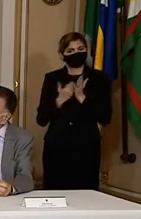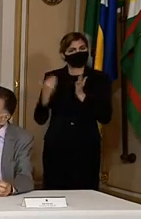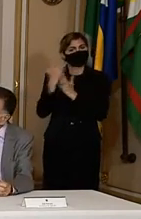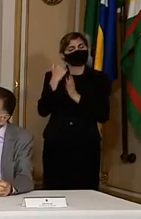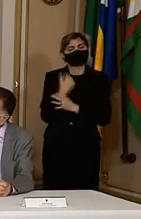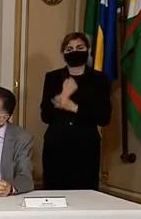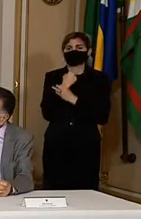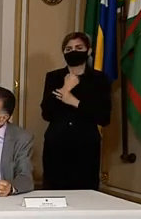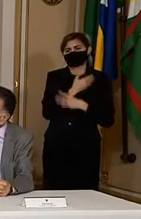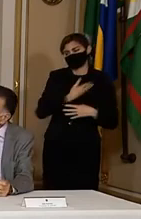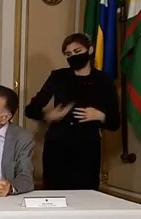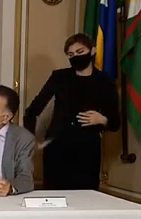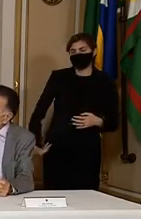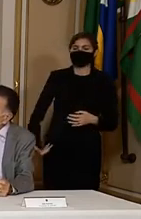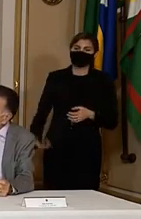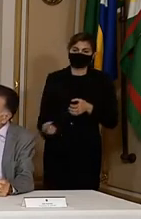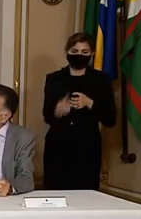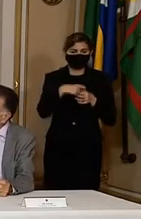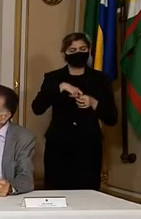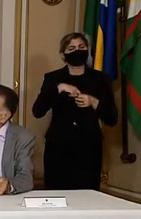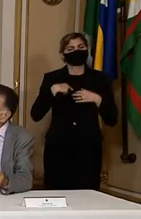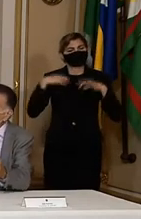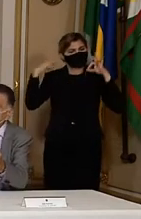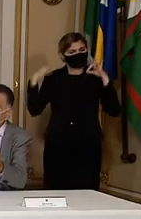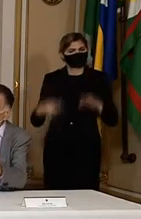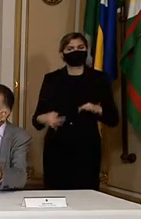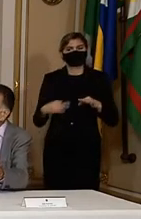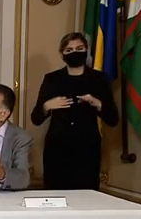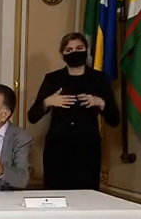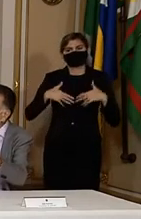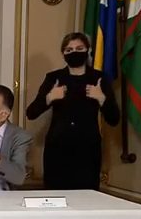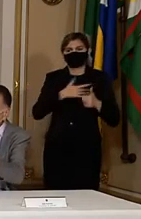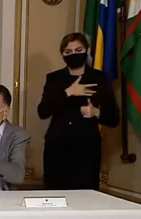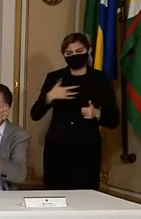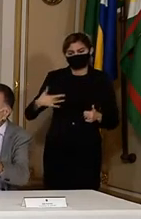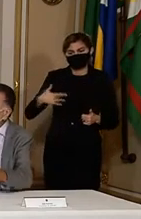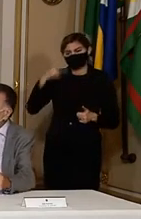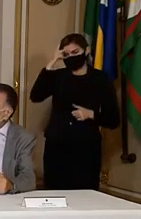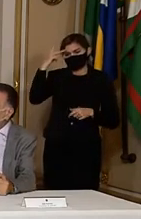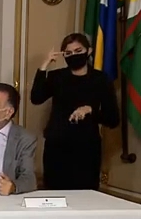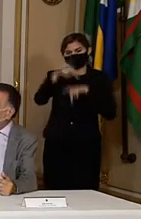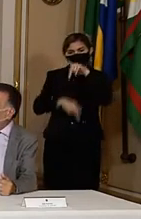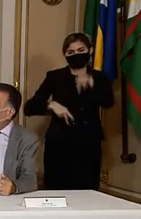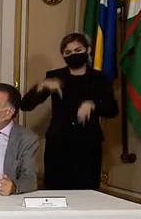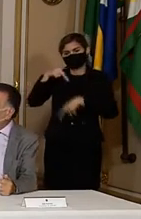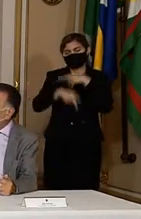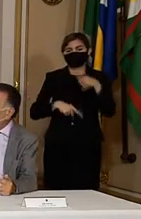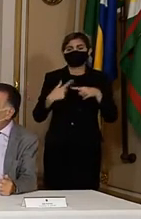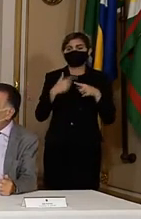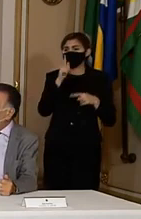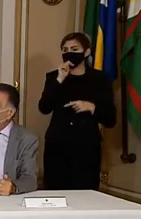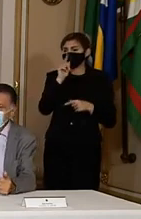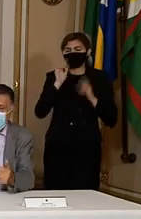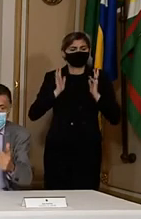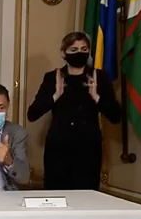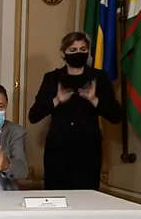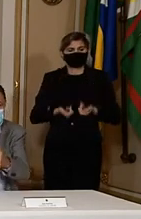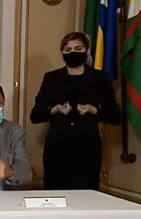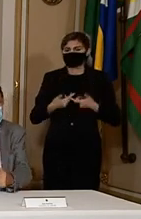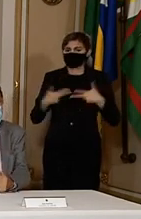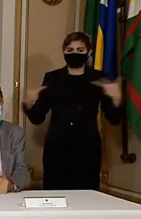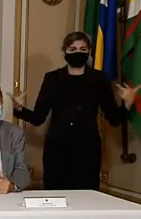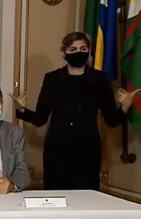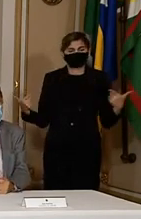muito mais seguros Governador retorno vai ser com certeza mais saúde para o povo que que ele tem acesso à água de qualidade tem saúde